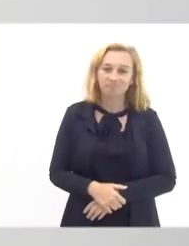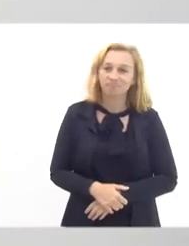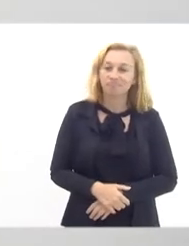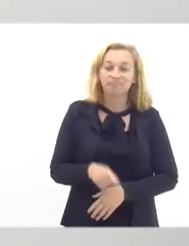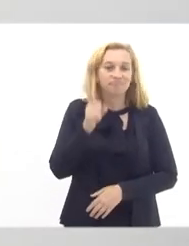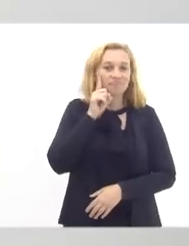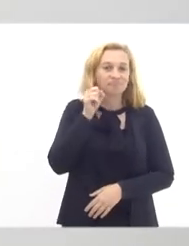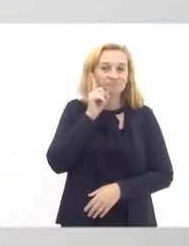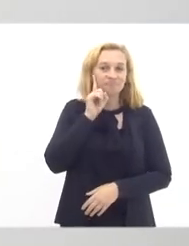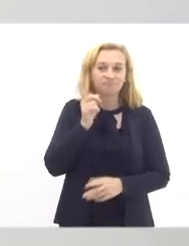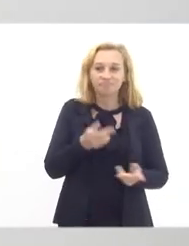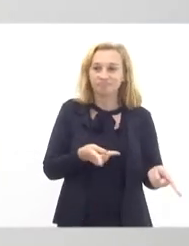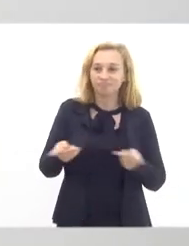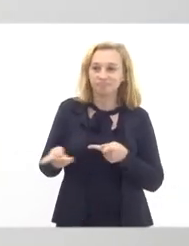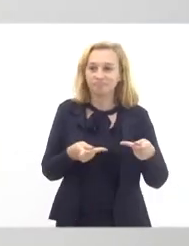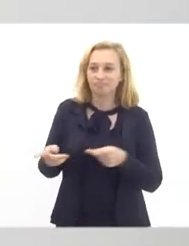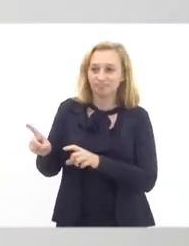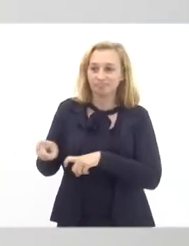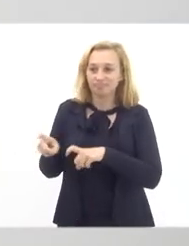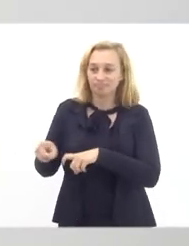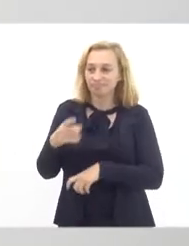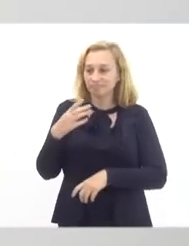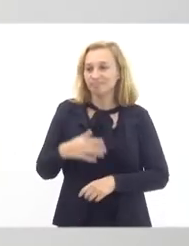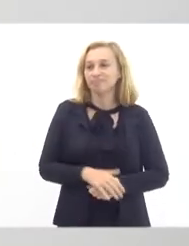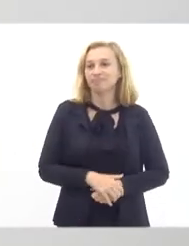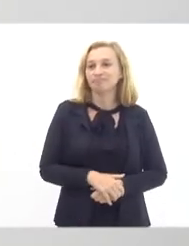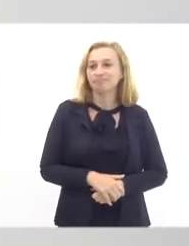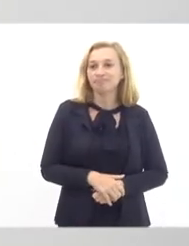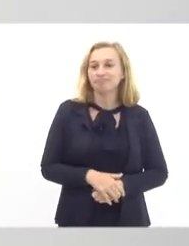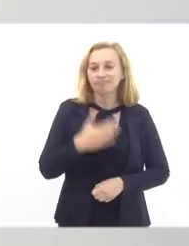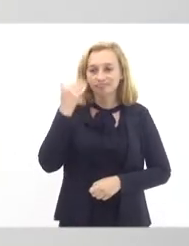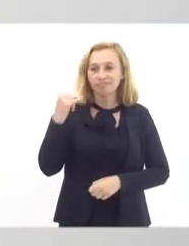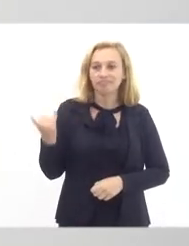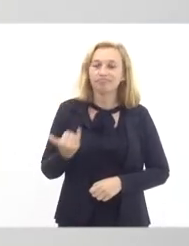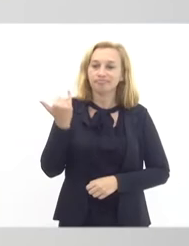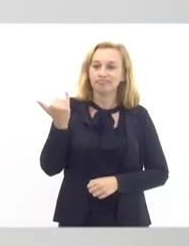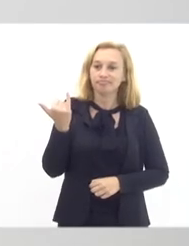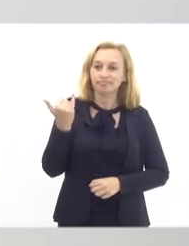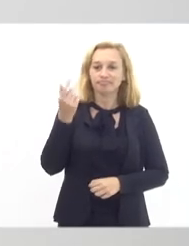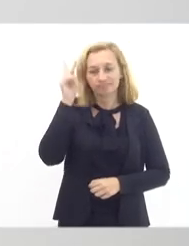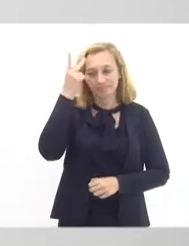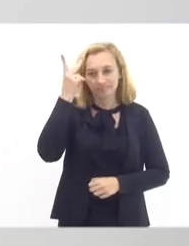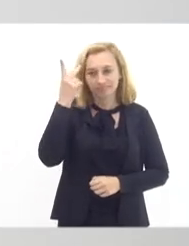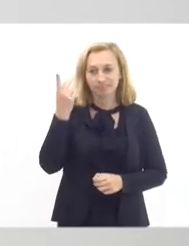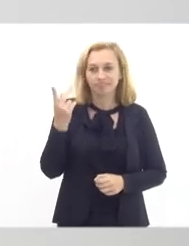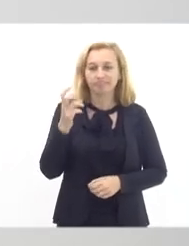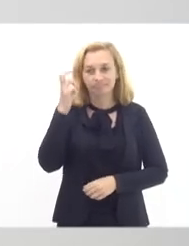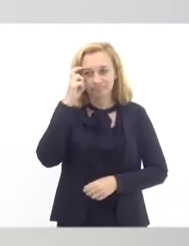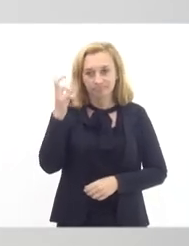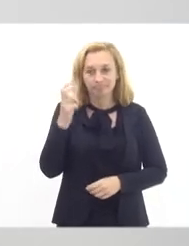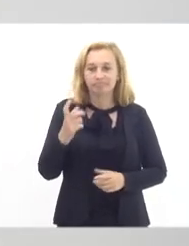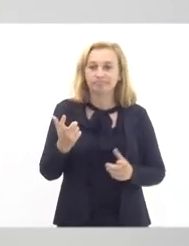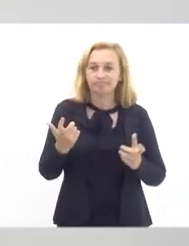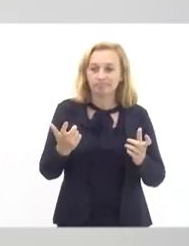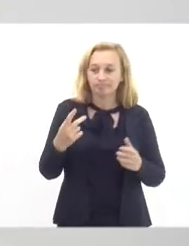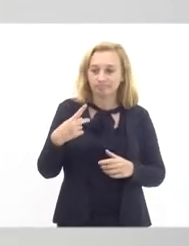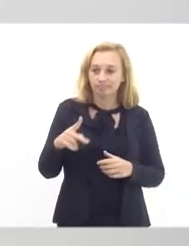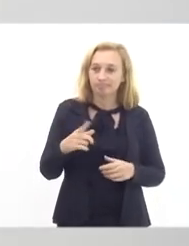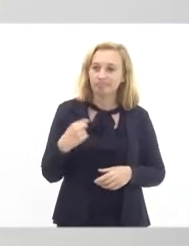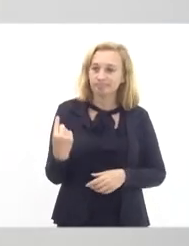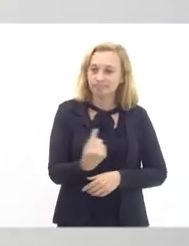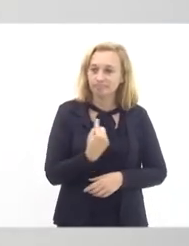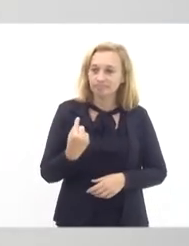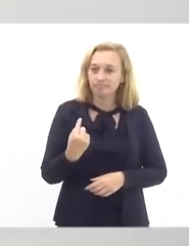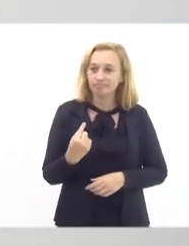ali todos os dias da minha vida, eu passo em frente à Fazenda Colubandê e sei da importância histórica, cultural dela para nós, que